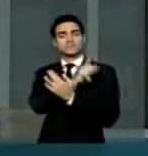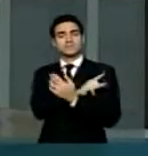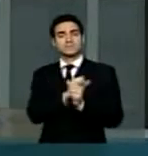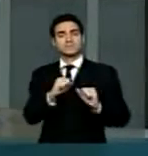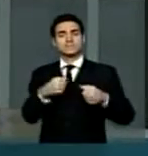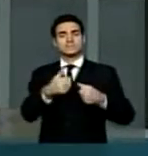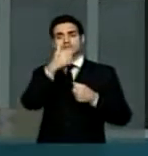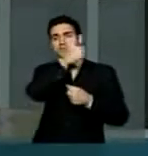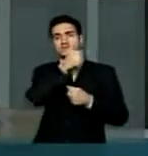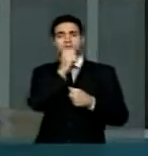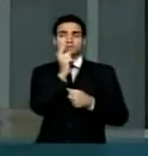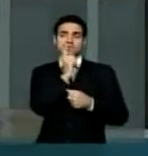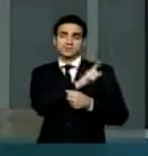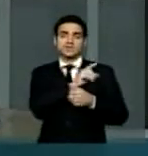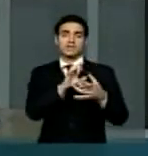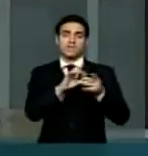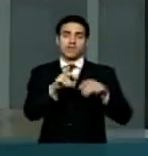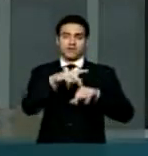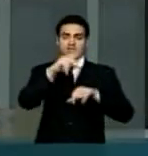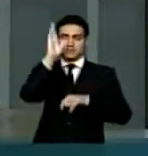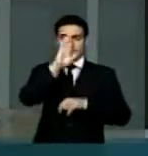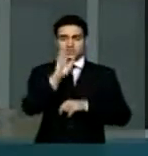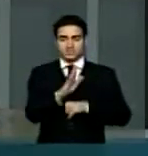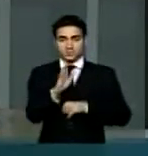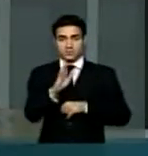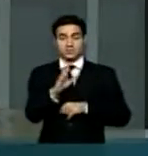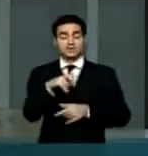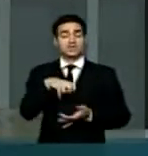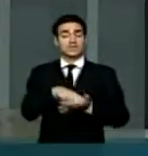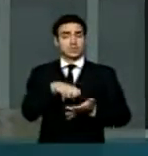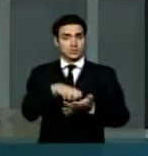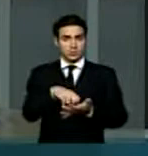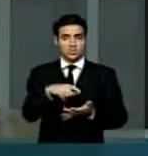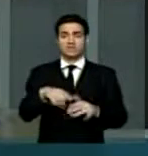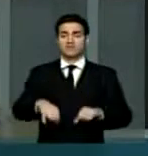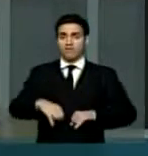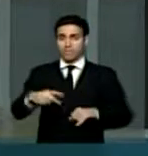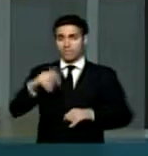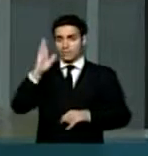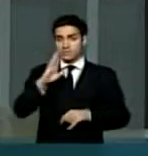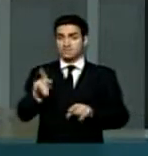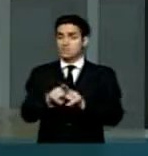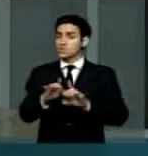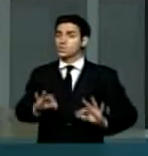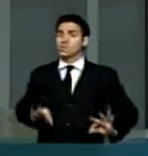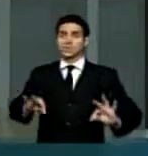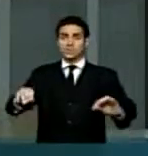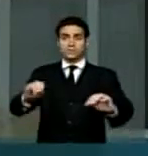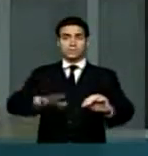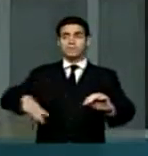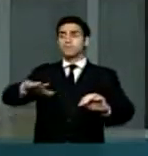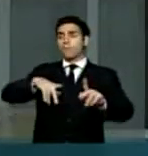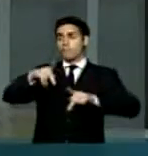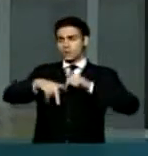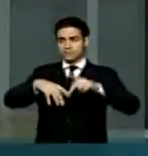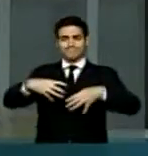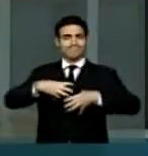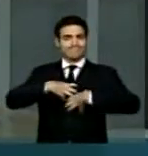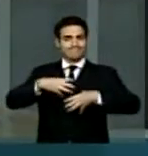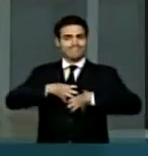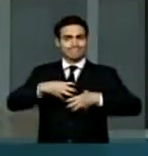país, mas salas de tortura que também submetem a própria nação a uma tortura que arranca,